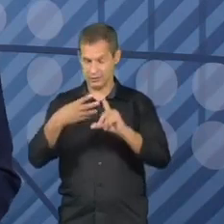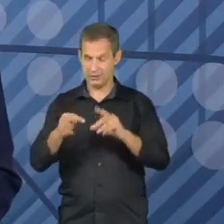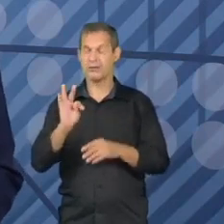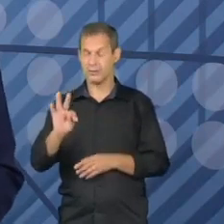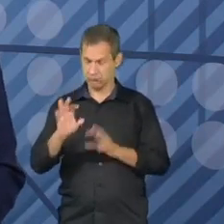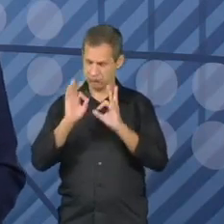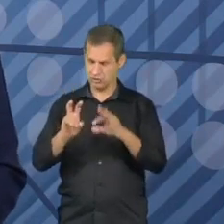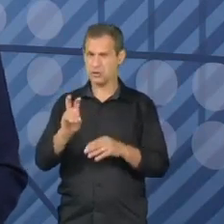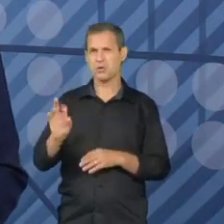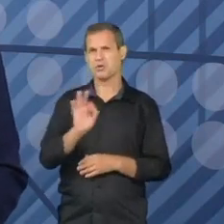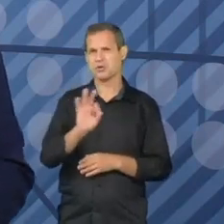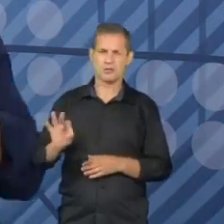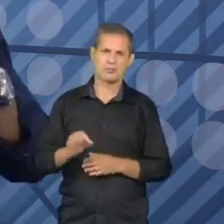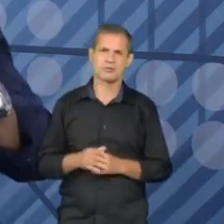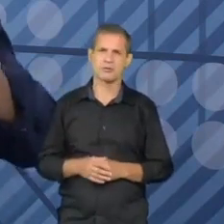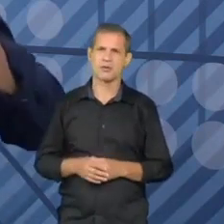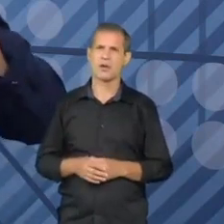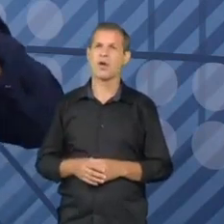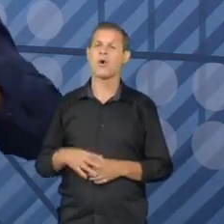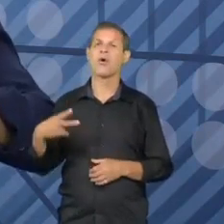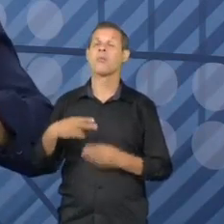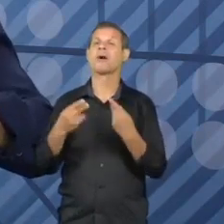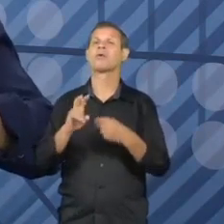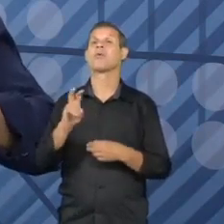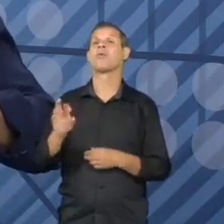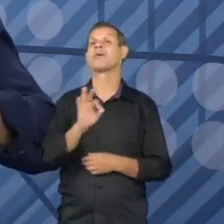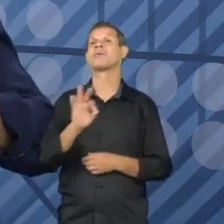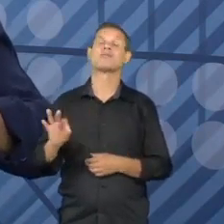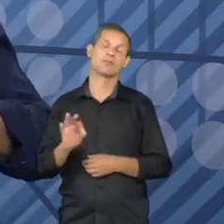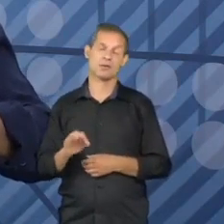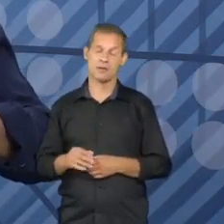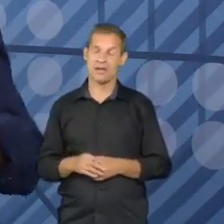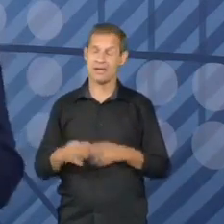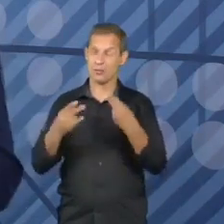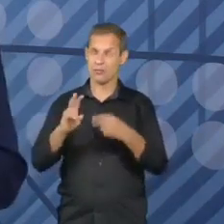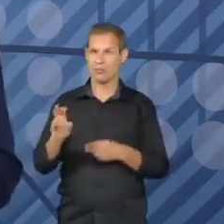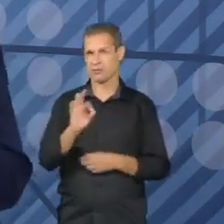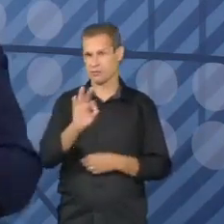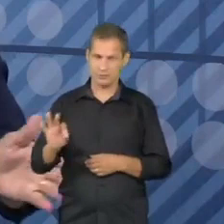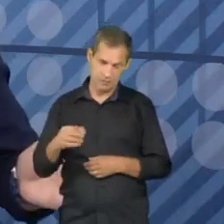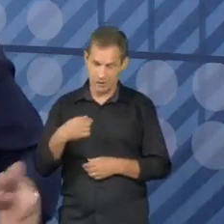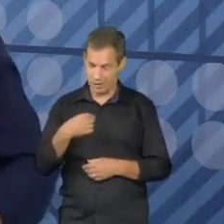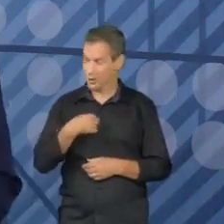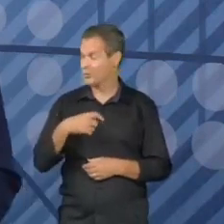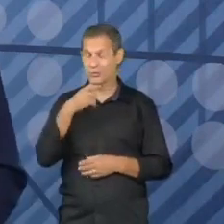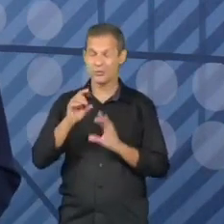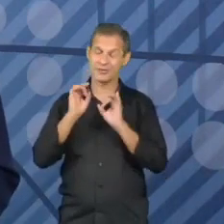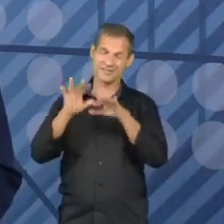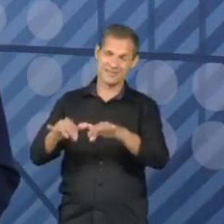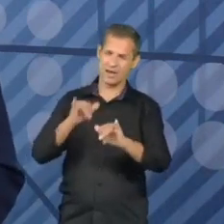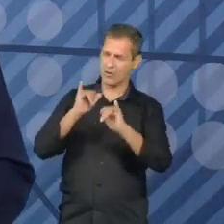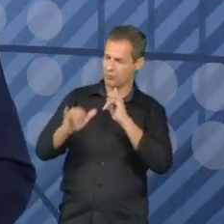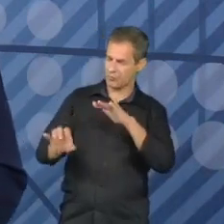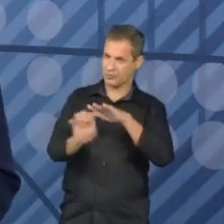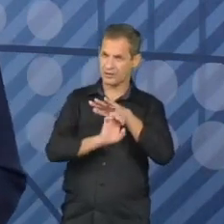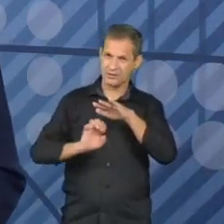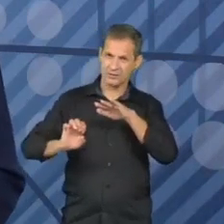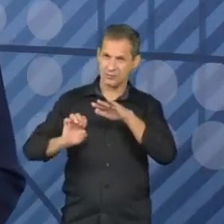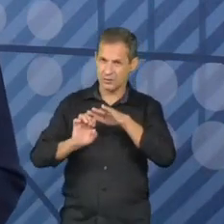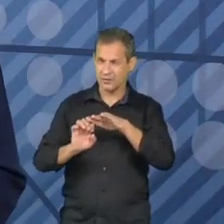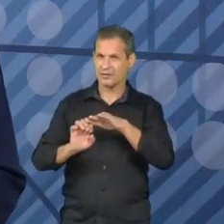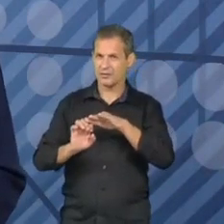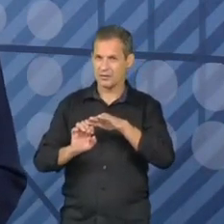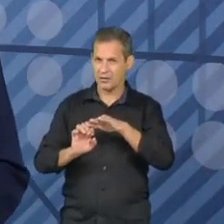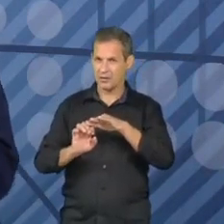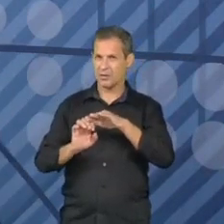deu exatamente 5%. Então, maior ou igual, então ele é igual a 5%, eu não consigo rejeitar a informação aqui que a